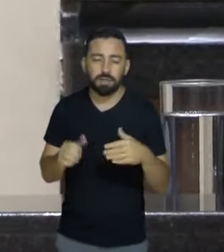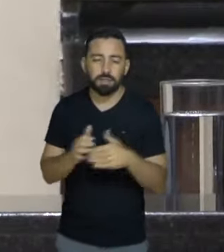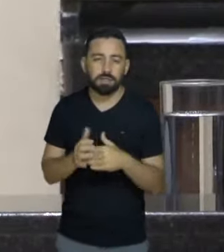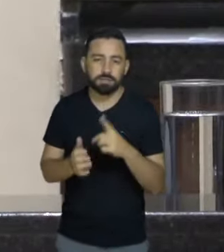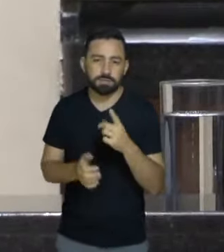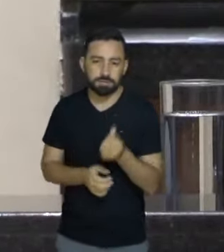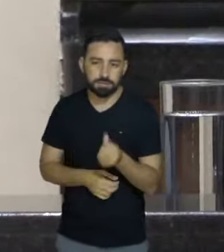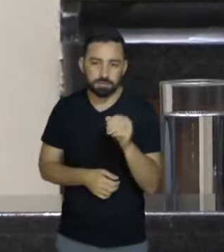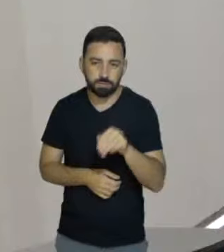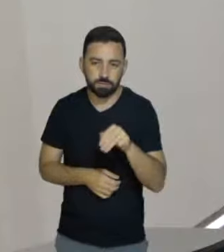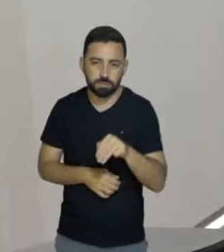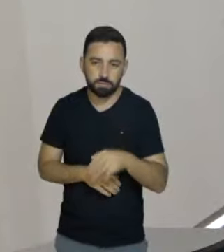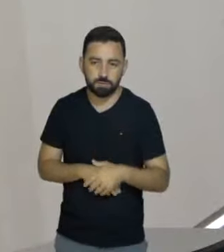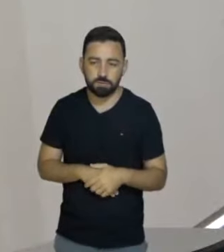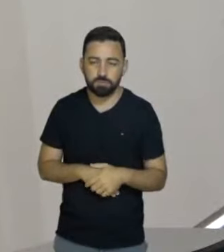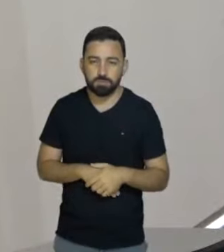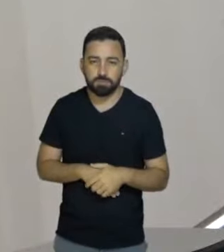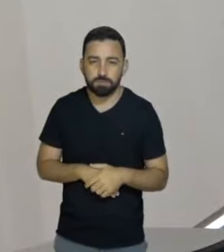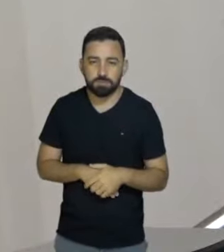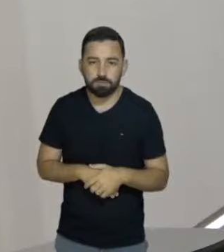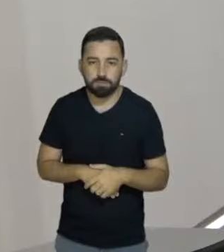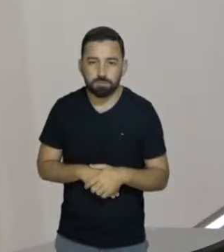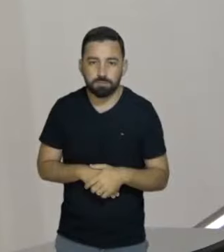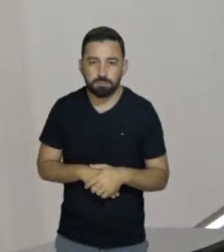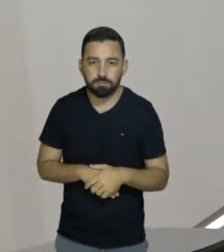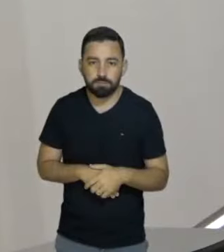16 minutos.